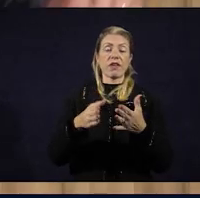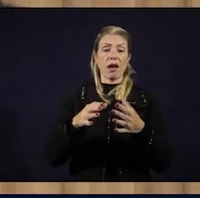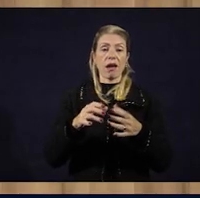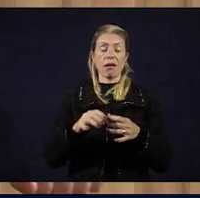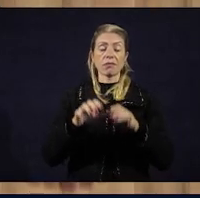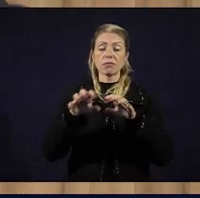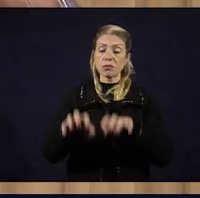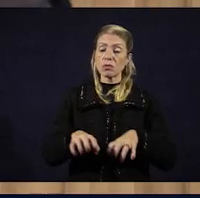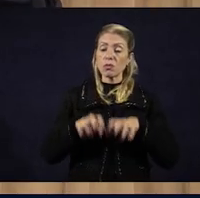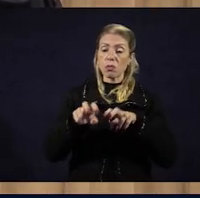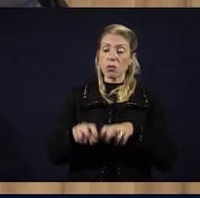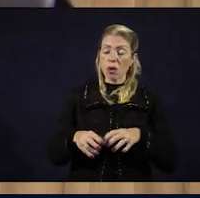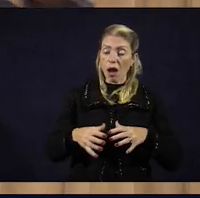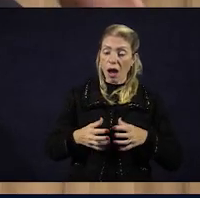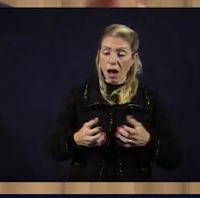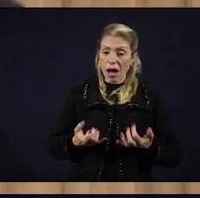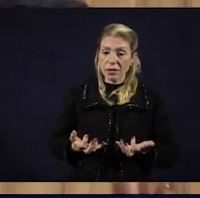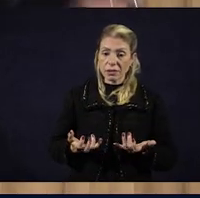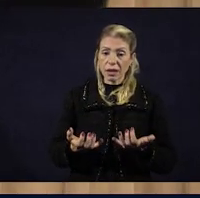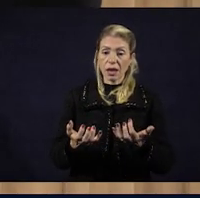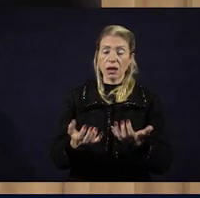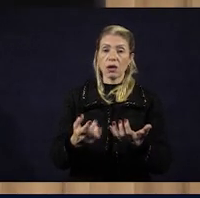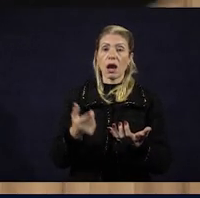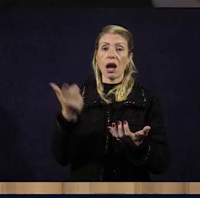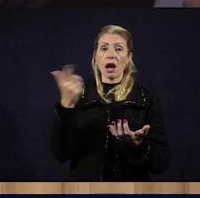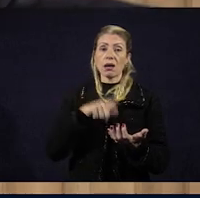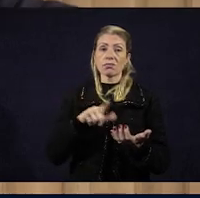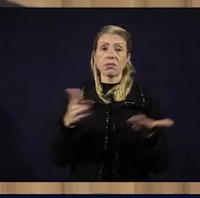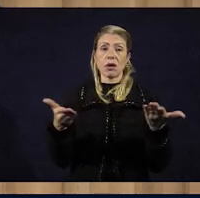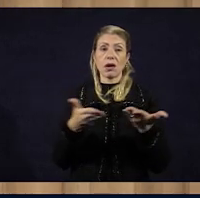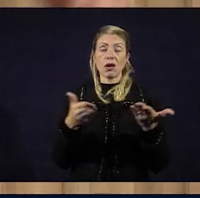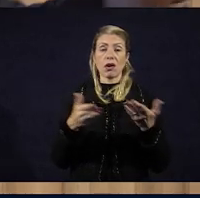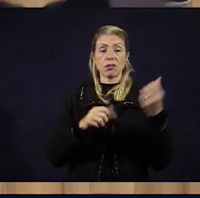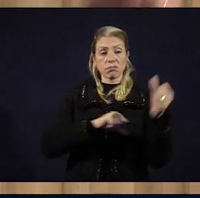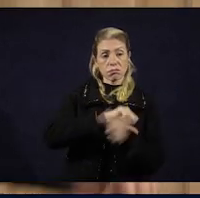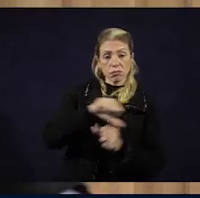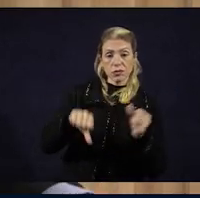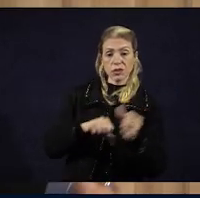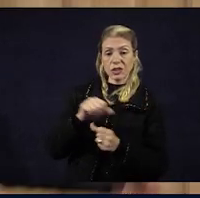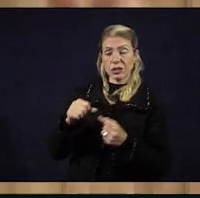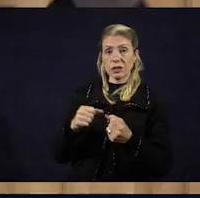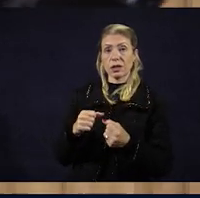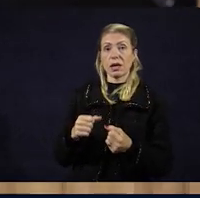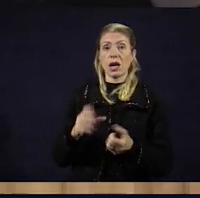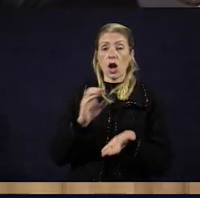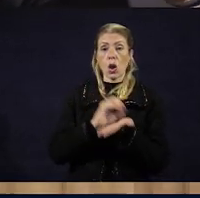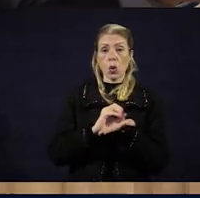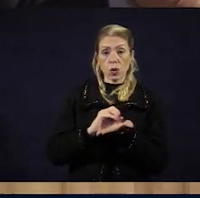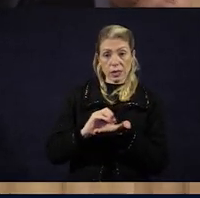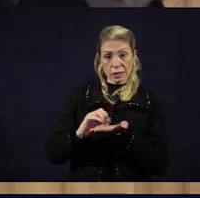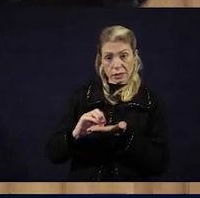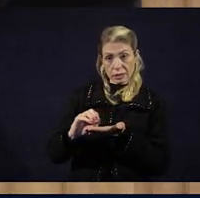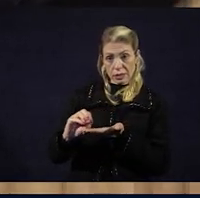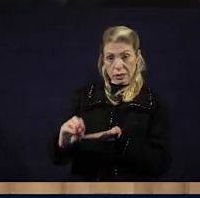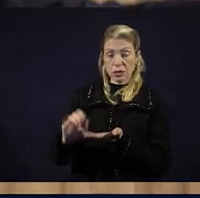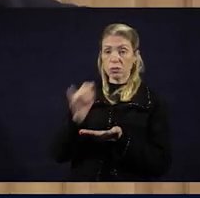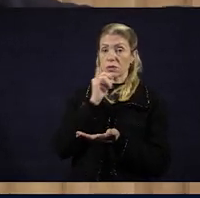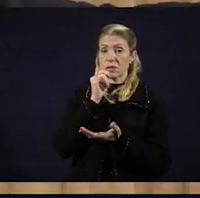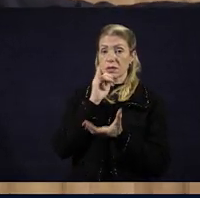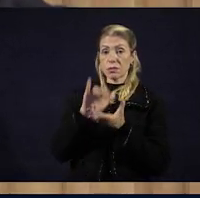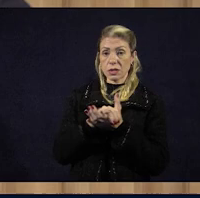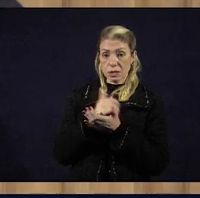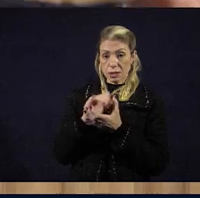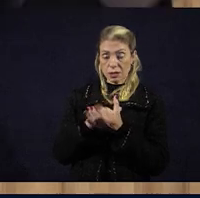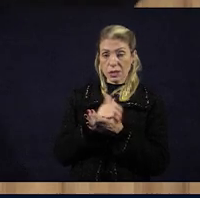você transformou aquilo numa ponte recente Ah tem outro resíduo da resina orgânica o botão é uma indústria de sabonete uma